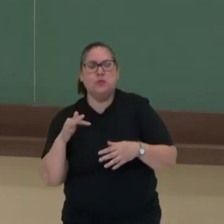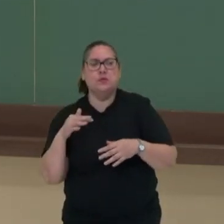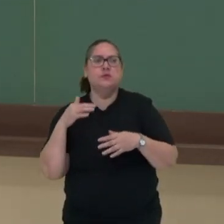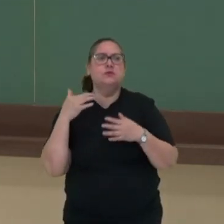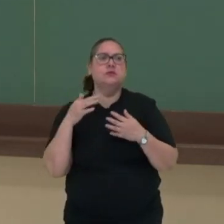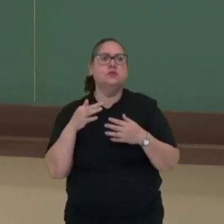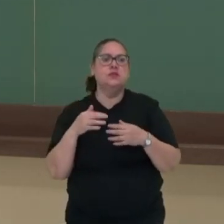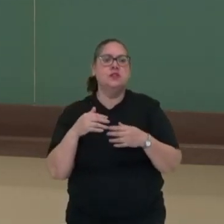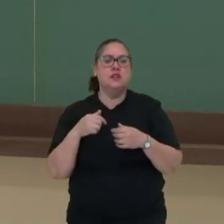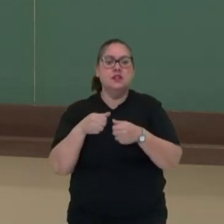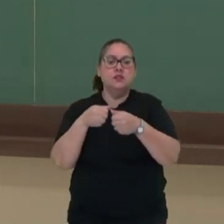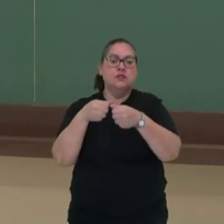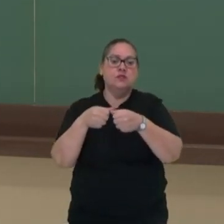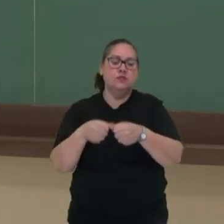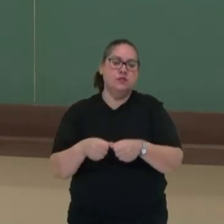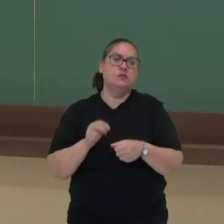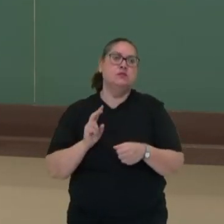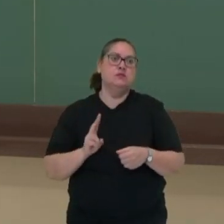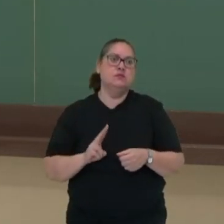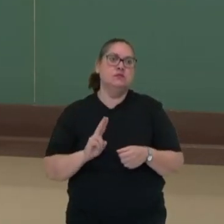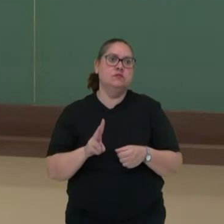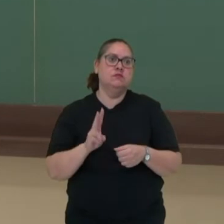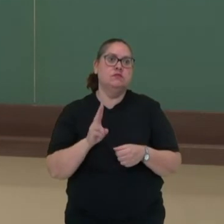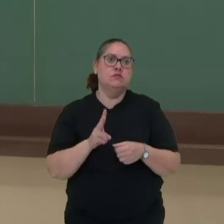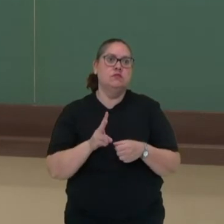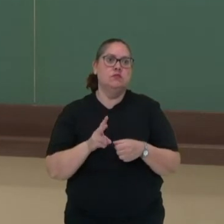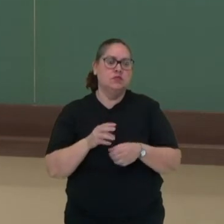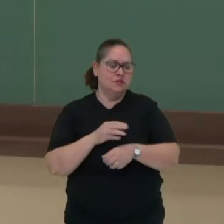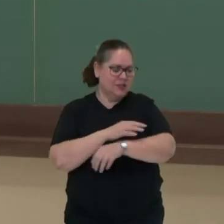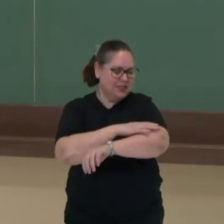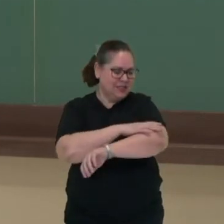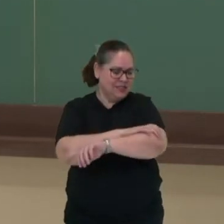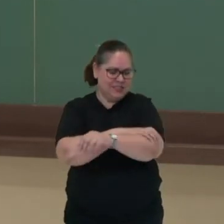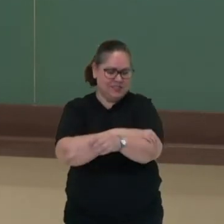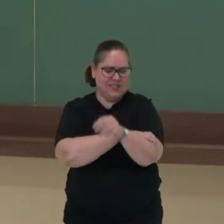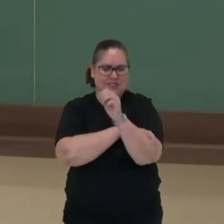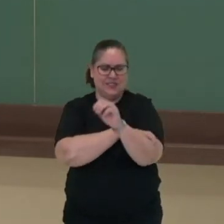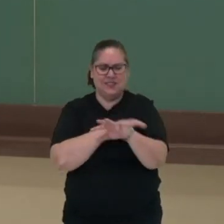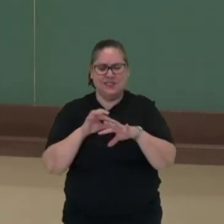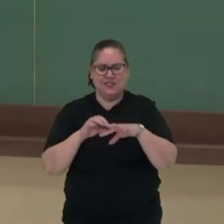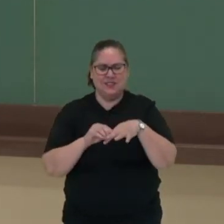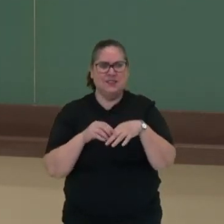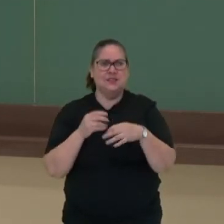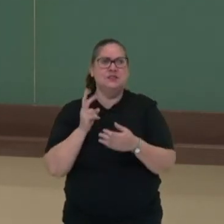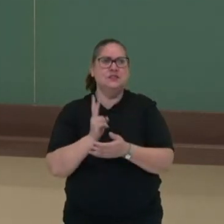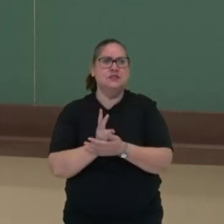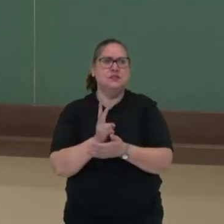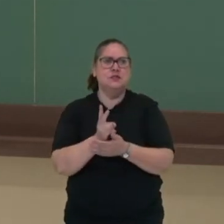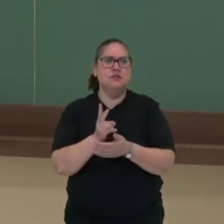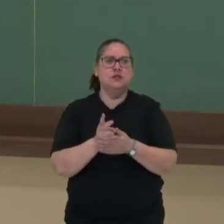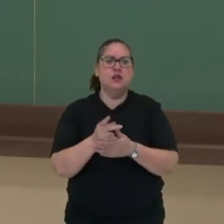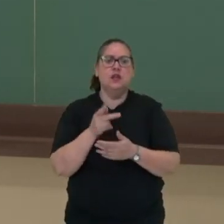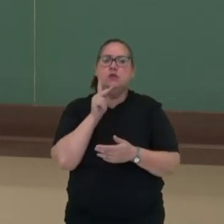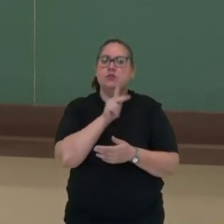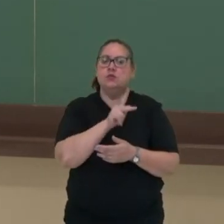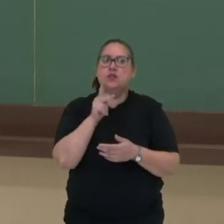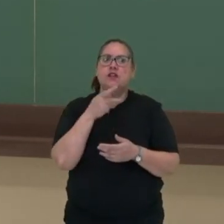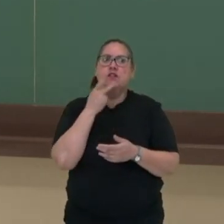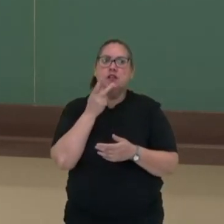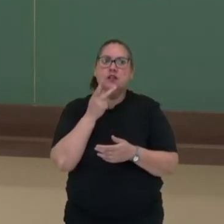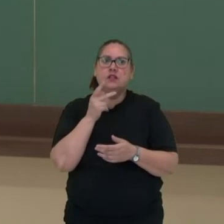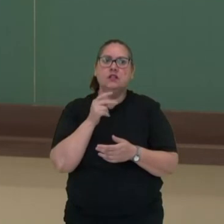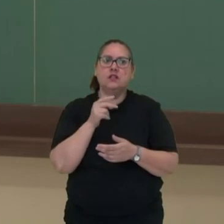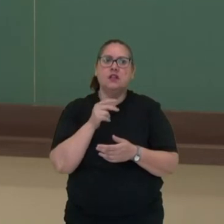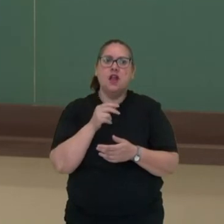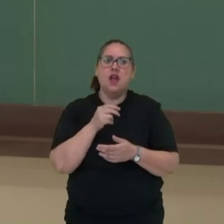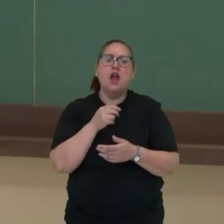elas permanecem, são dores que nas juntas permanentes. A professora fala porque infelizmente a